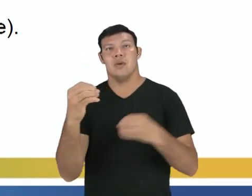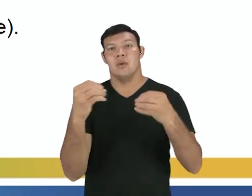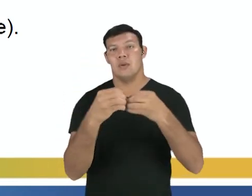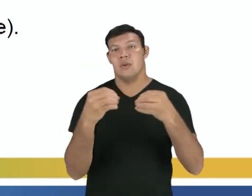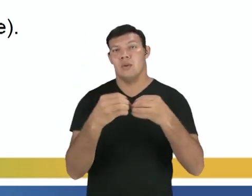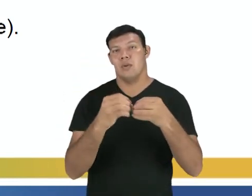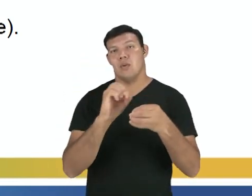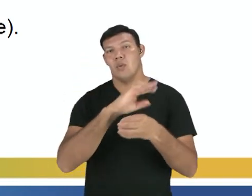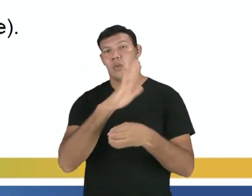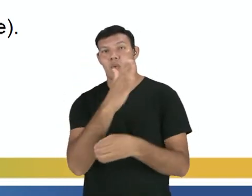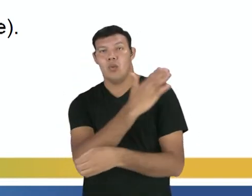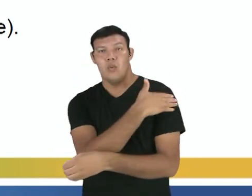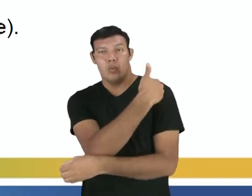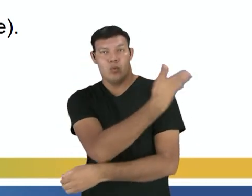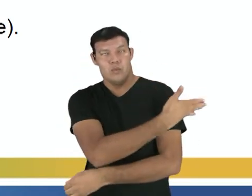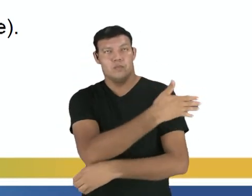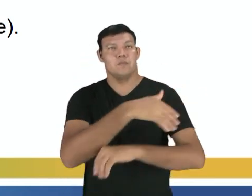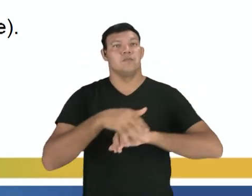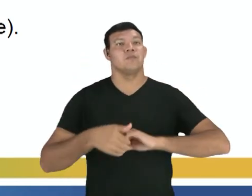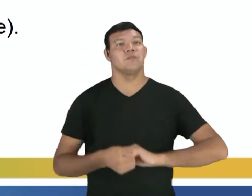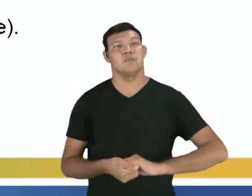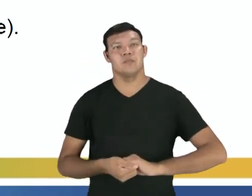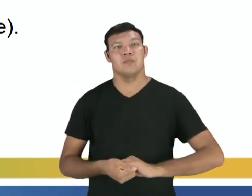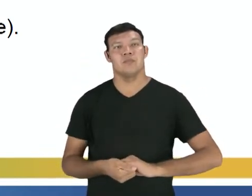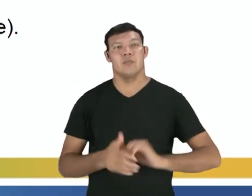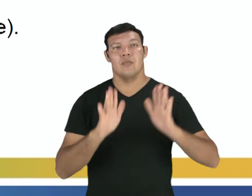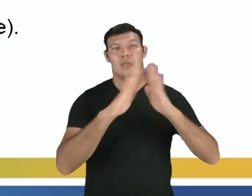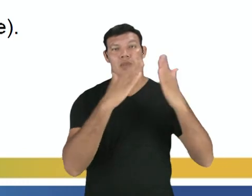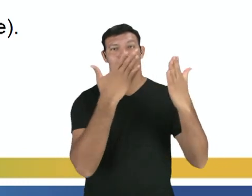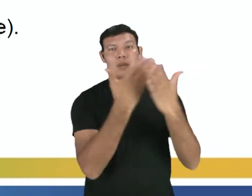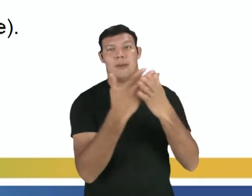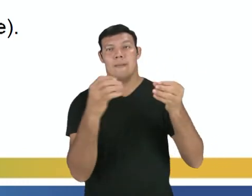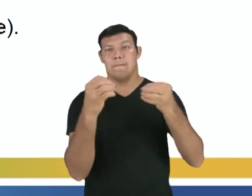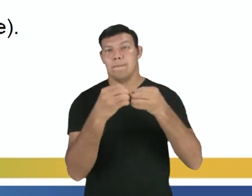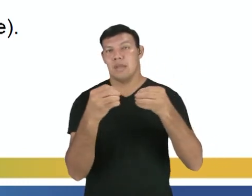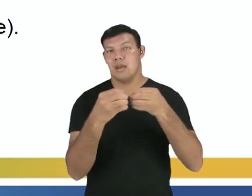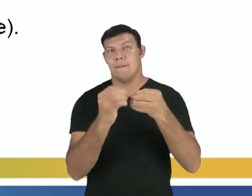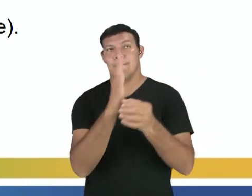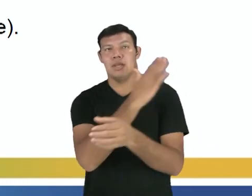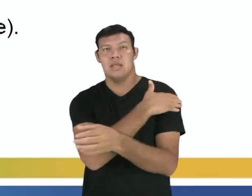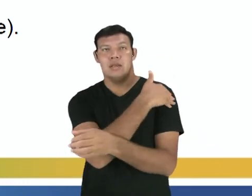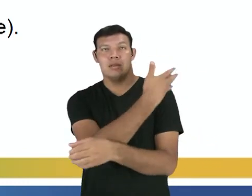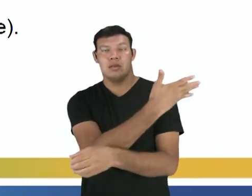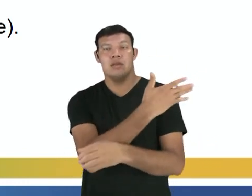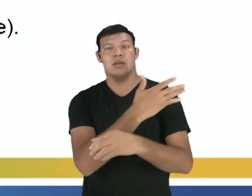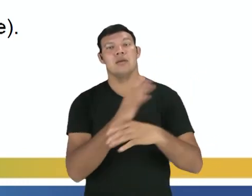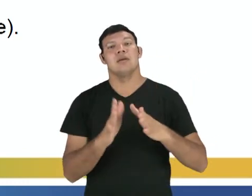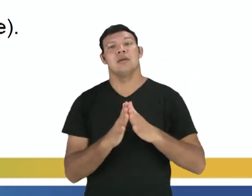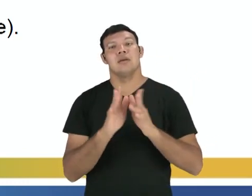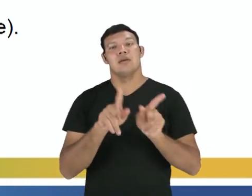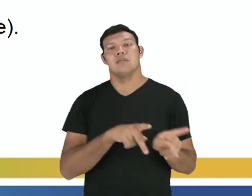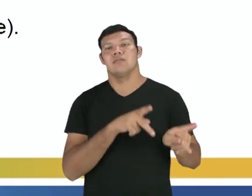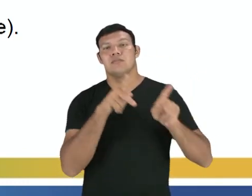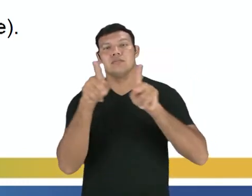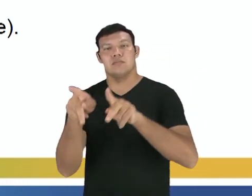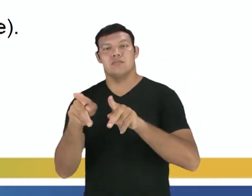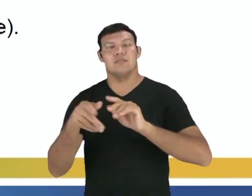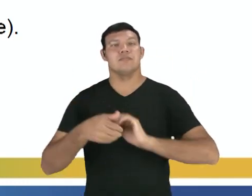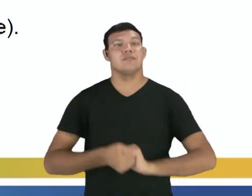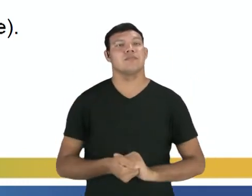exemplo de escolhas next to the power A escola está perto ou está ao lado do parque